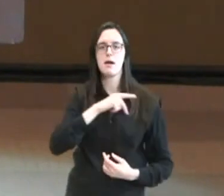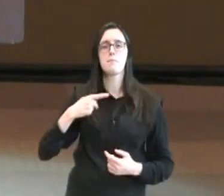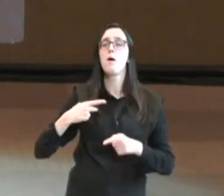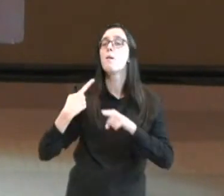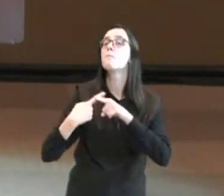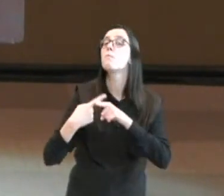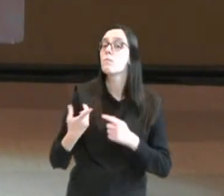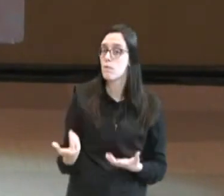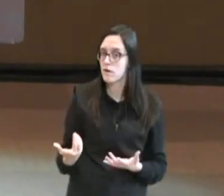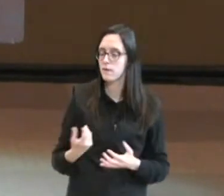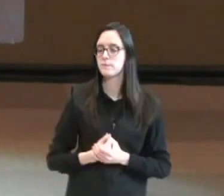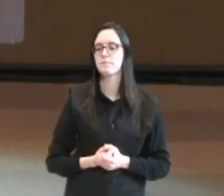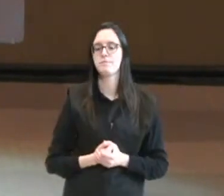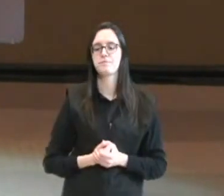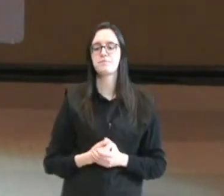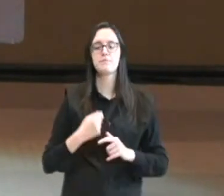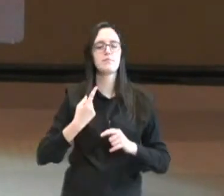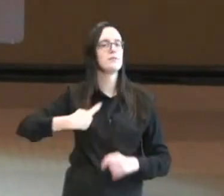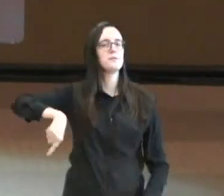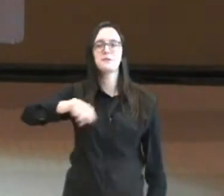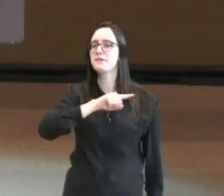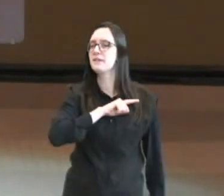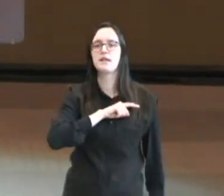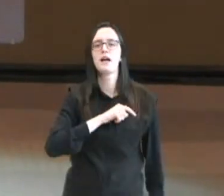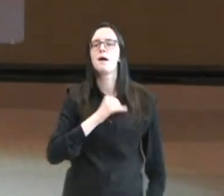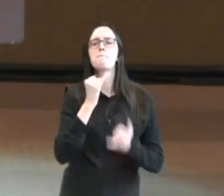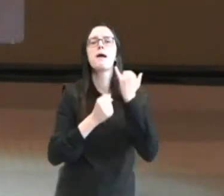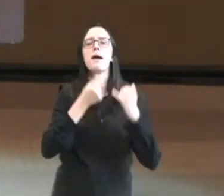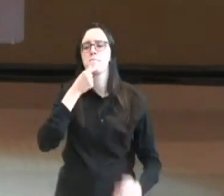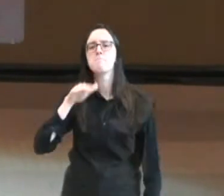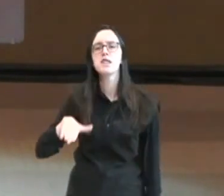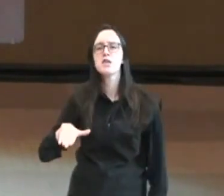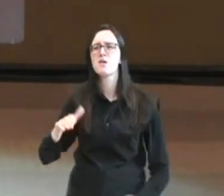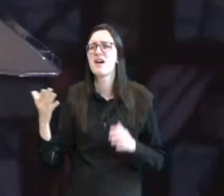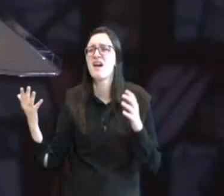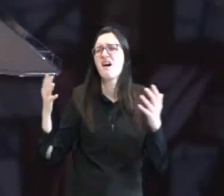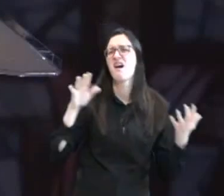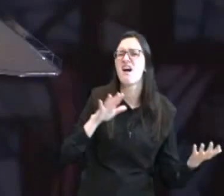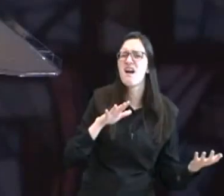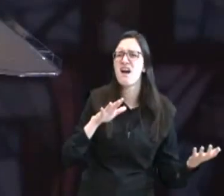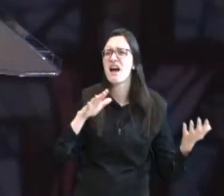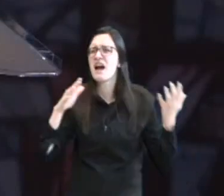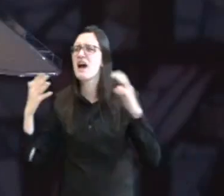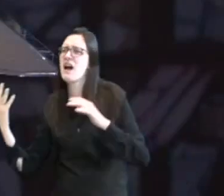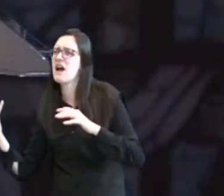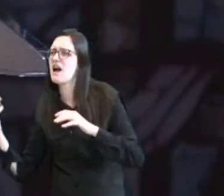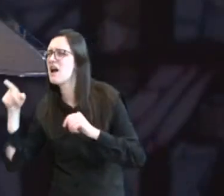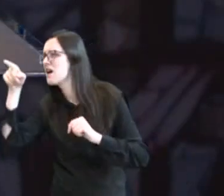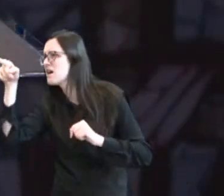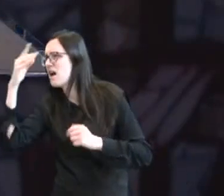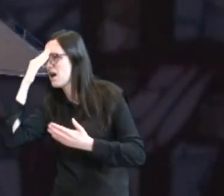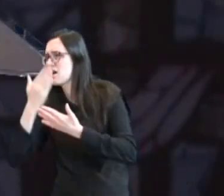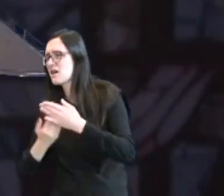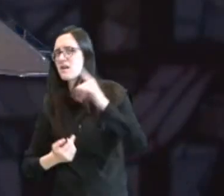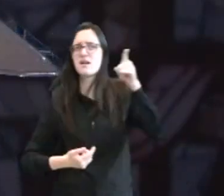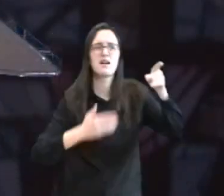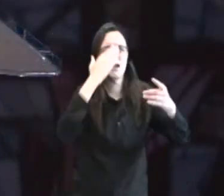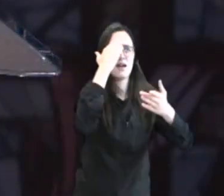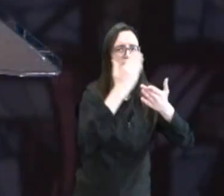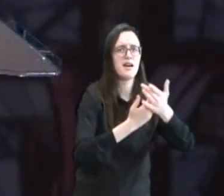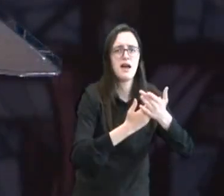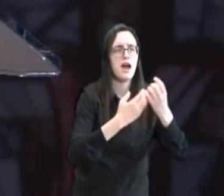quê? Para que não sejamos meninos inconstantes, levados em roda por todo o vento